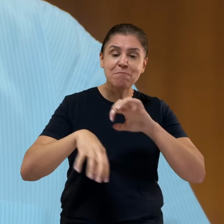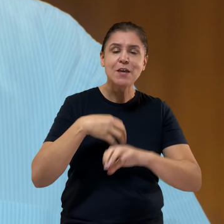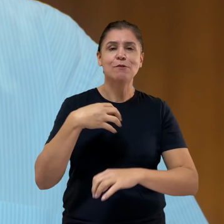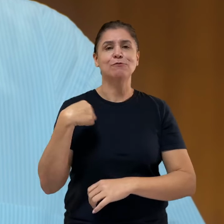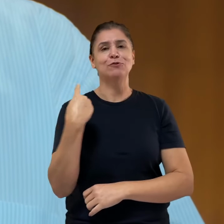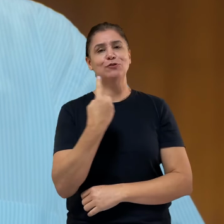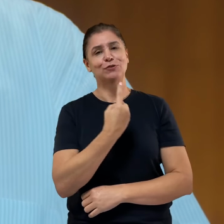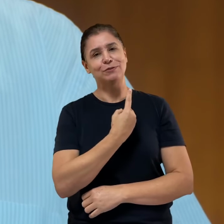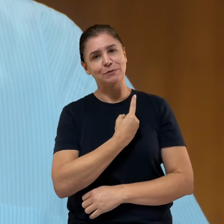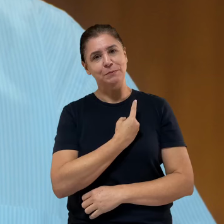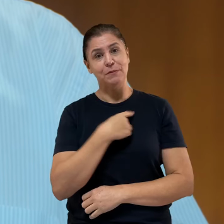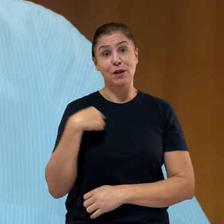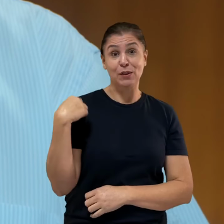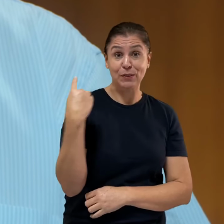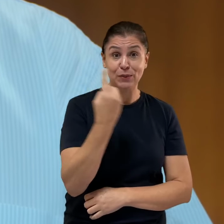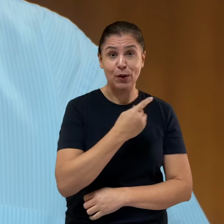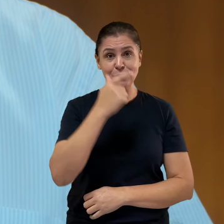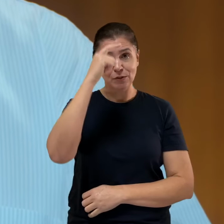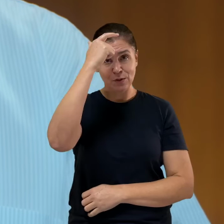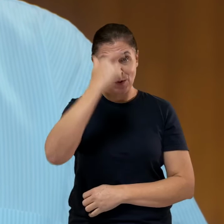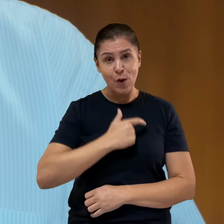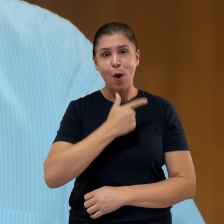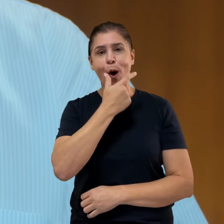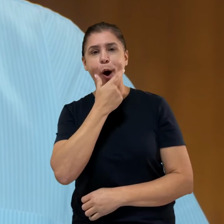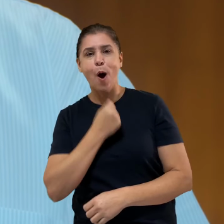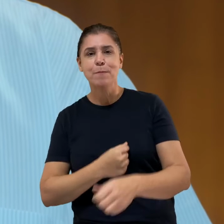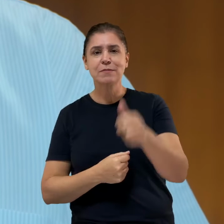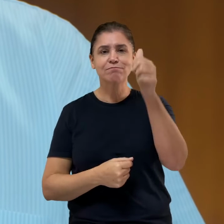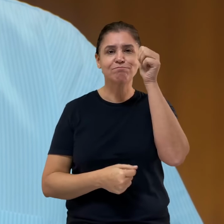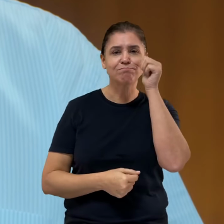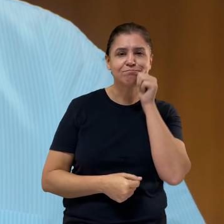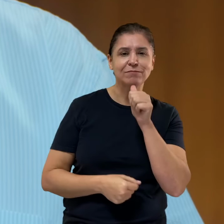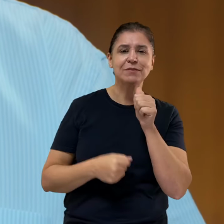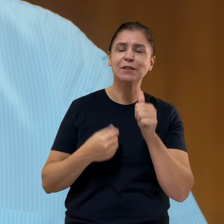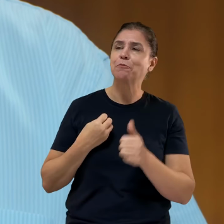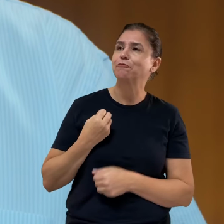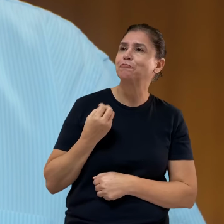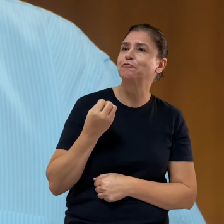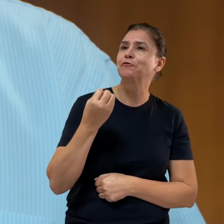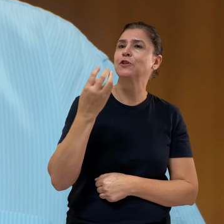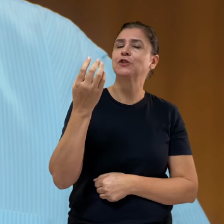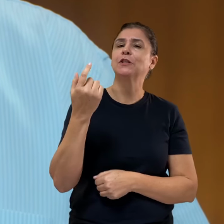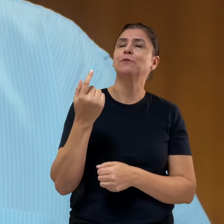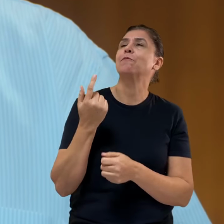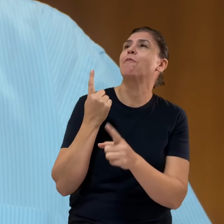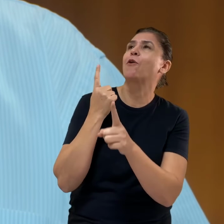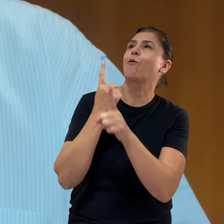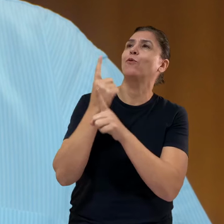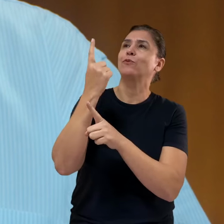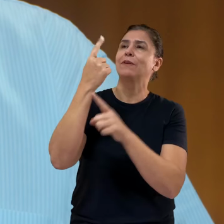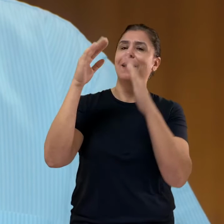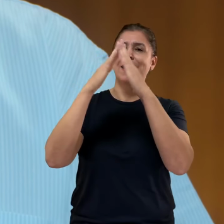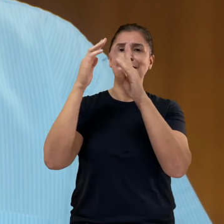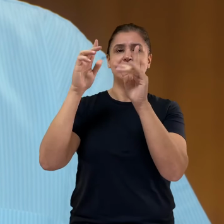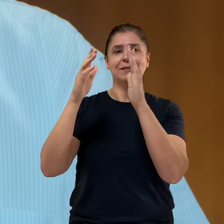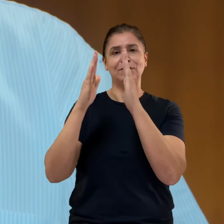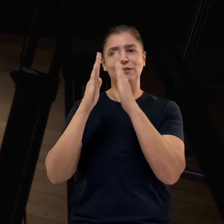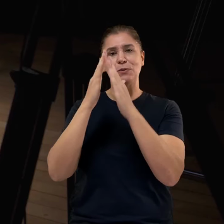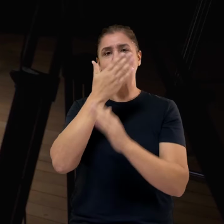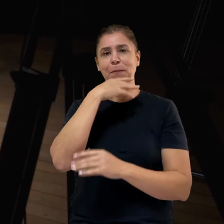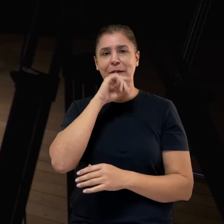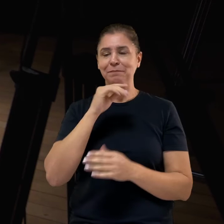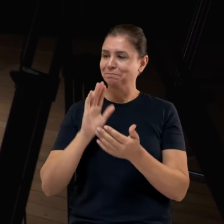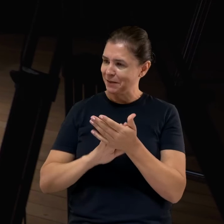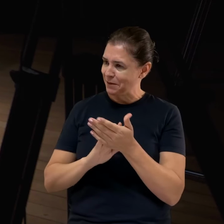está no meio de nós, somos homens e mulheres que estamos viajando para a casa do Pai, juntos.